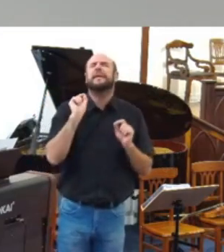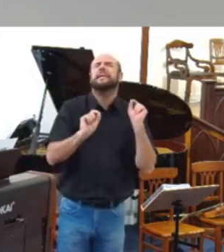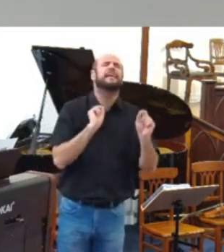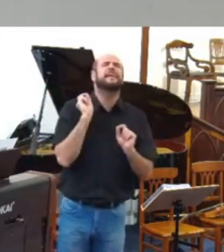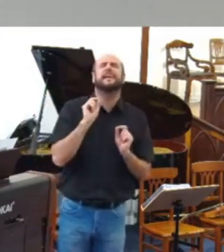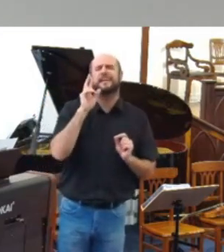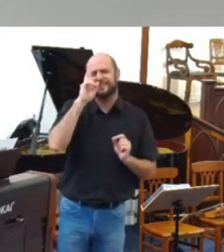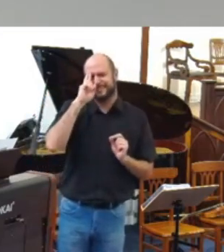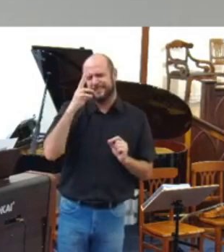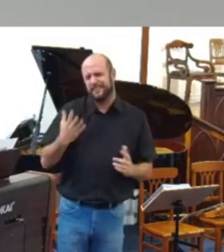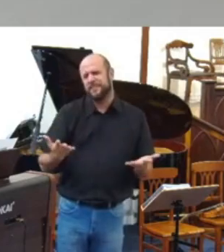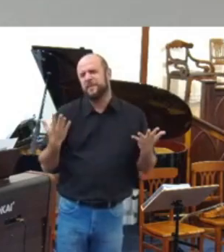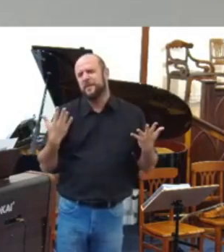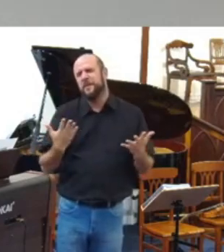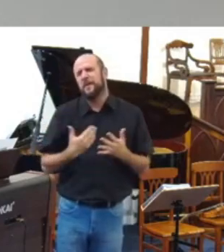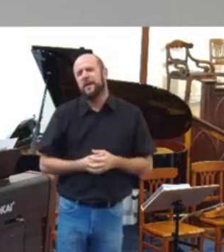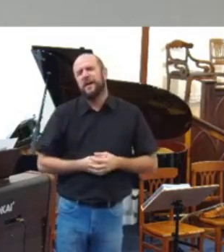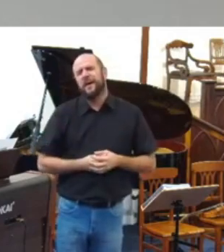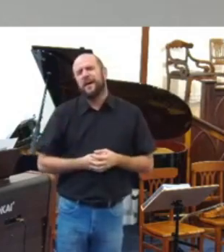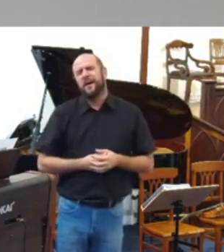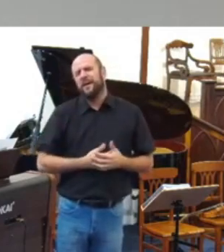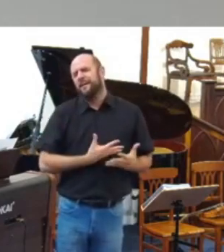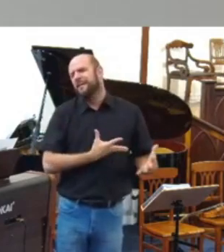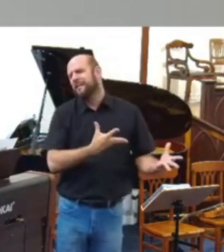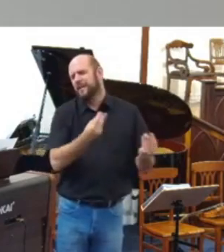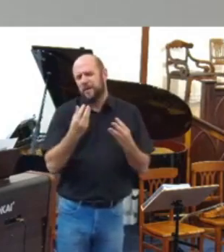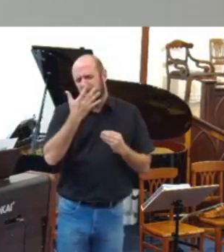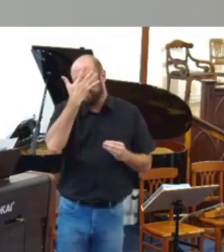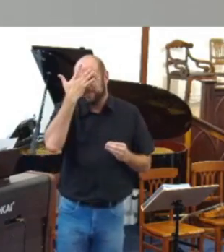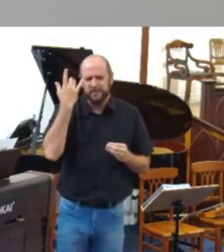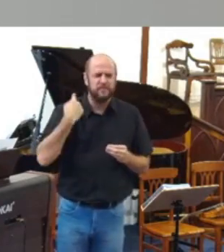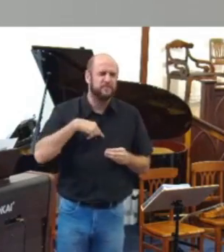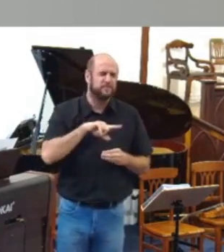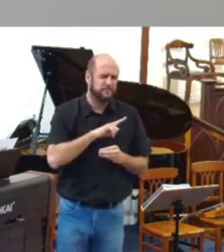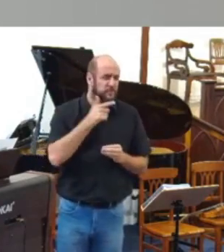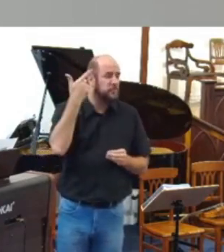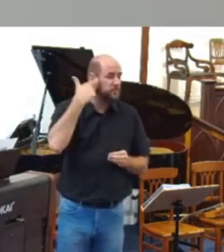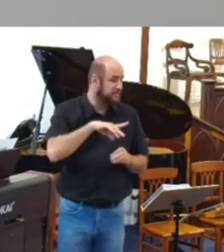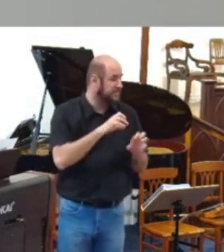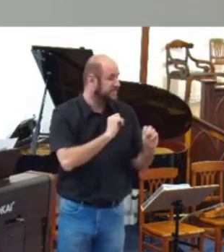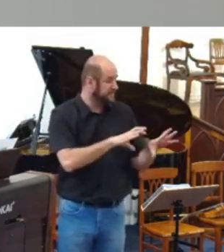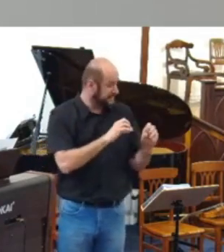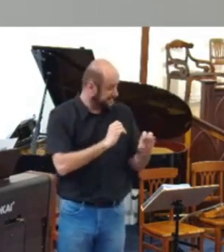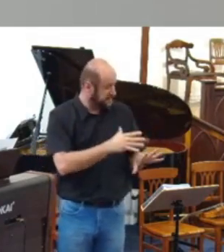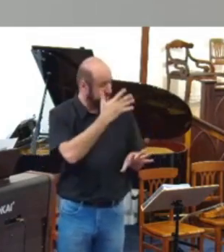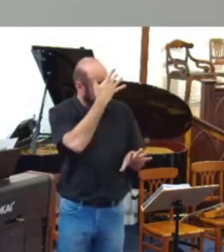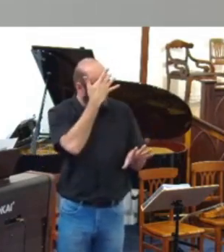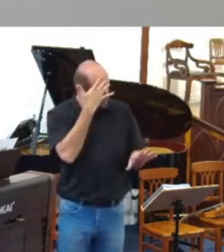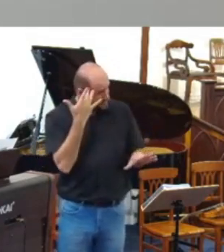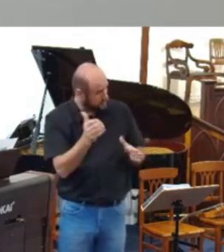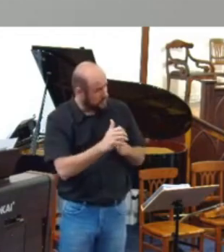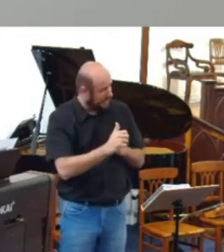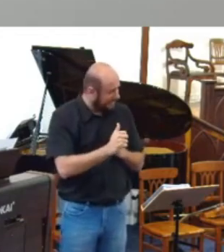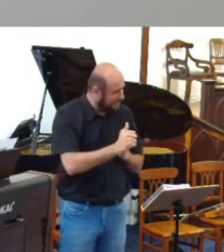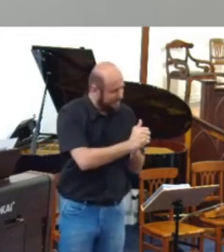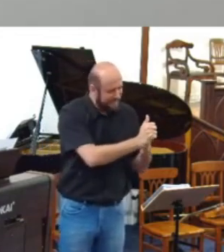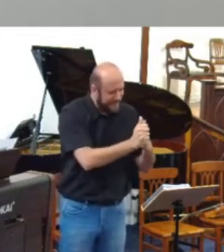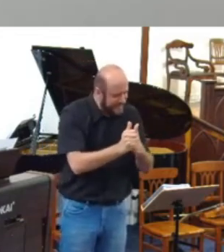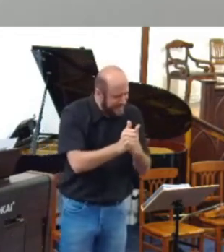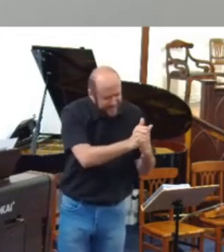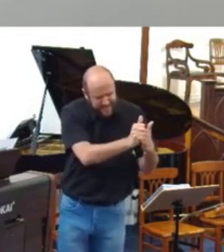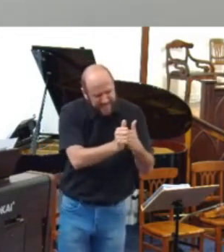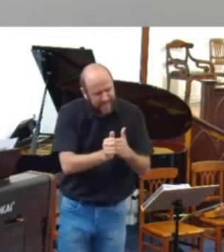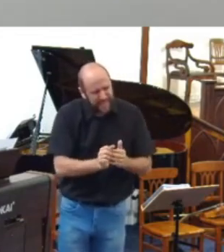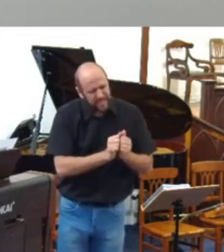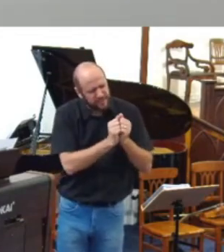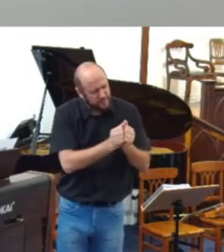Ah, Senhor, quantos entre nós têm a capacidade de discipular pessoas, de pegar alguém pela mão e de dizer,